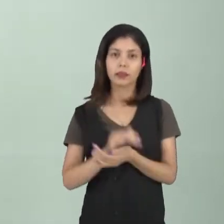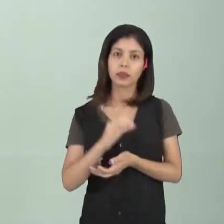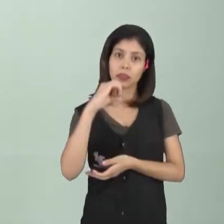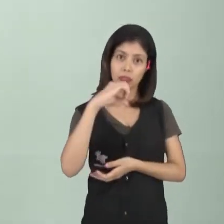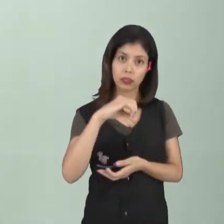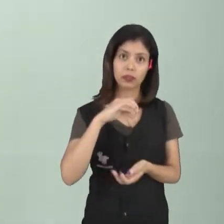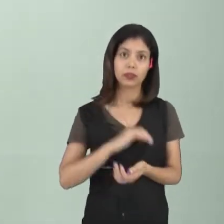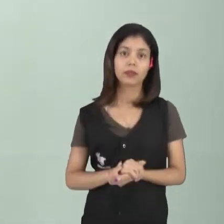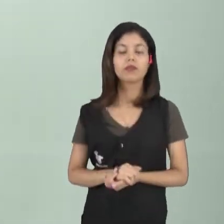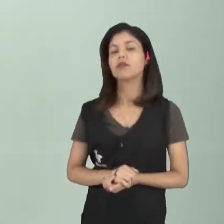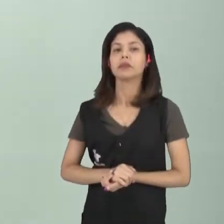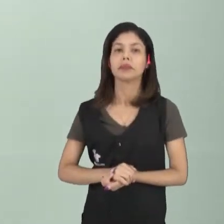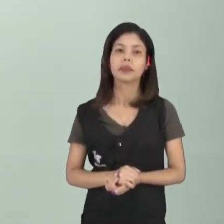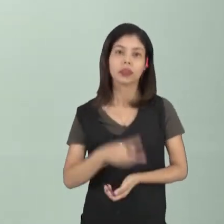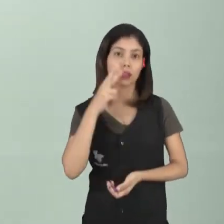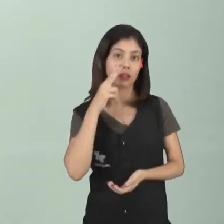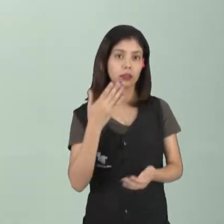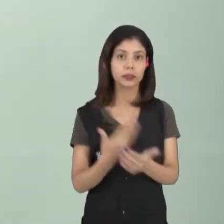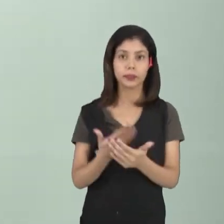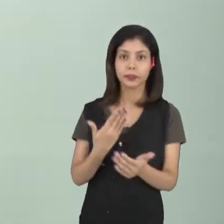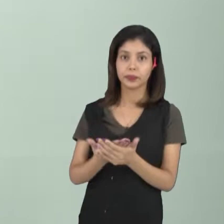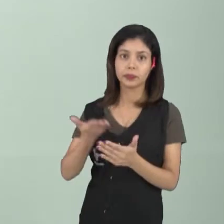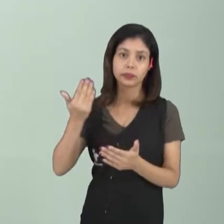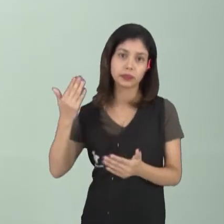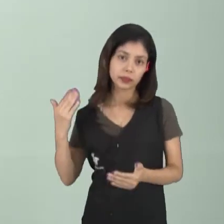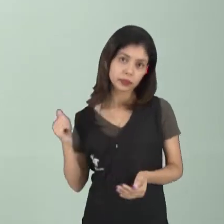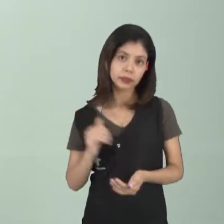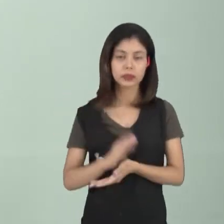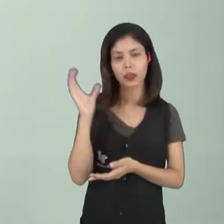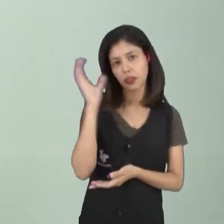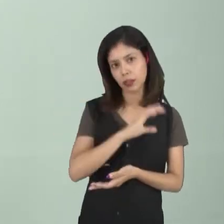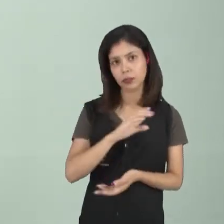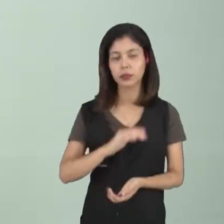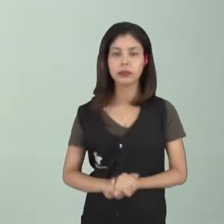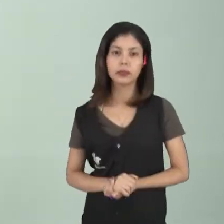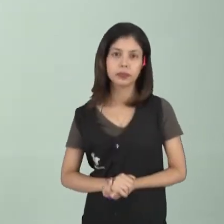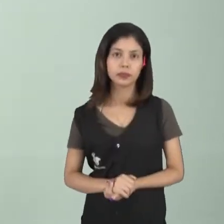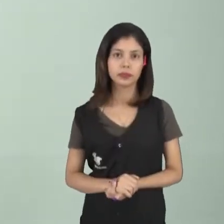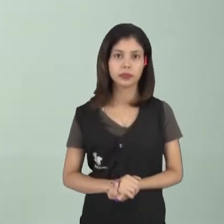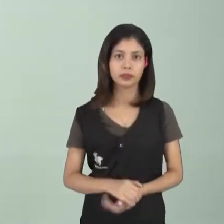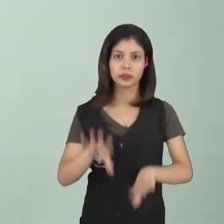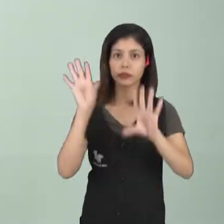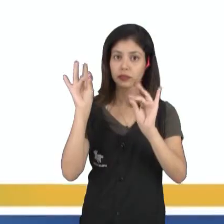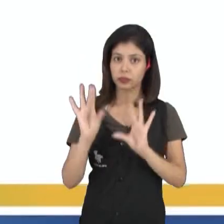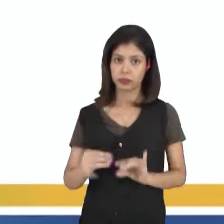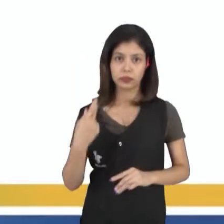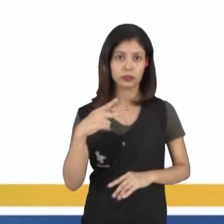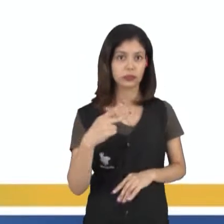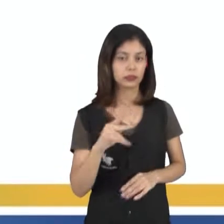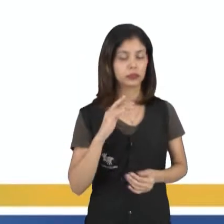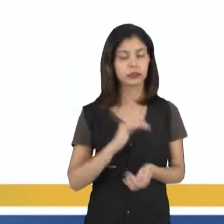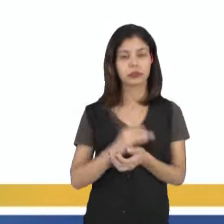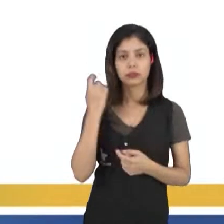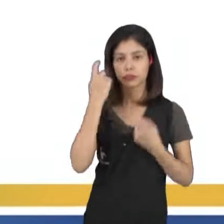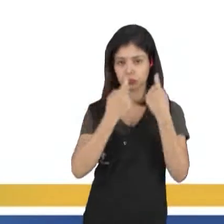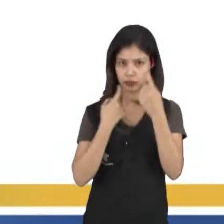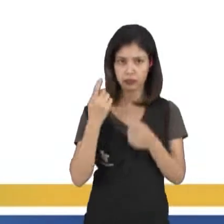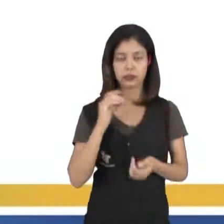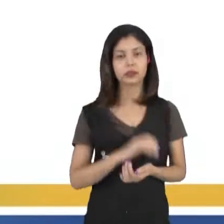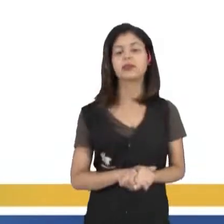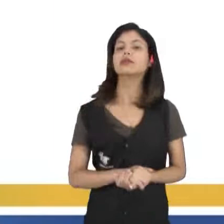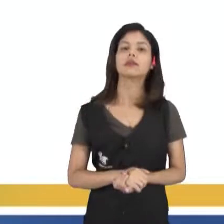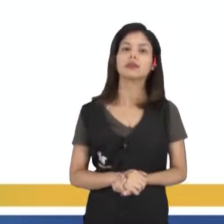9 tipos, nós vimos na aula anterior, né? Rapidamente aí, e cada uma delas expressa